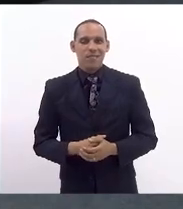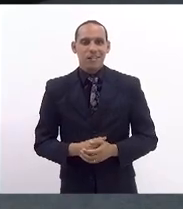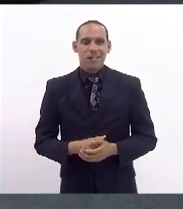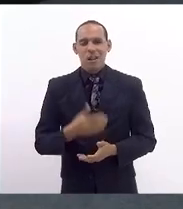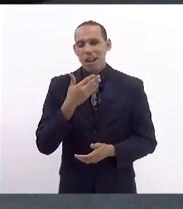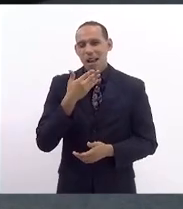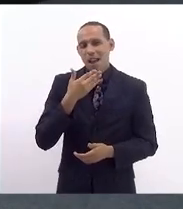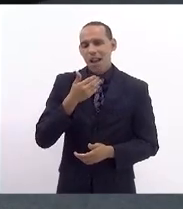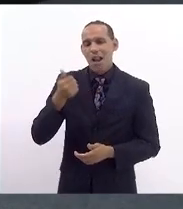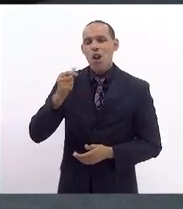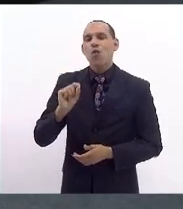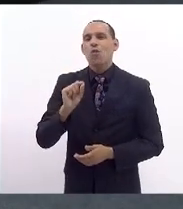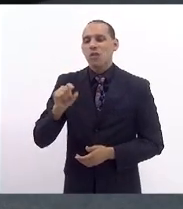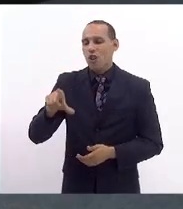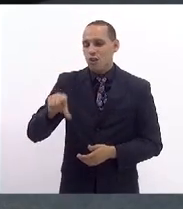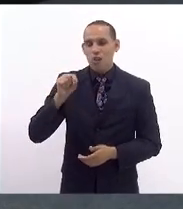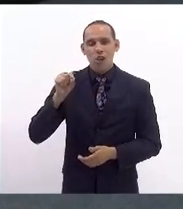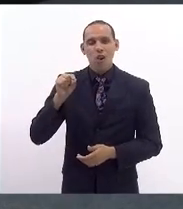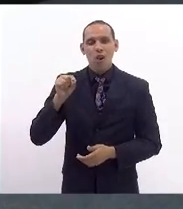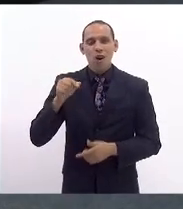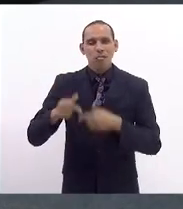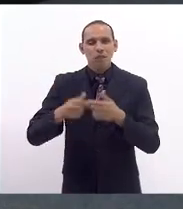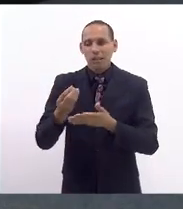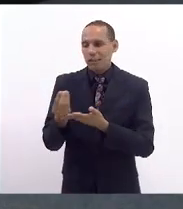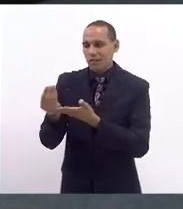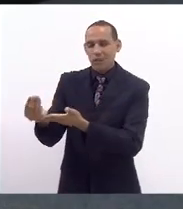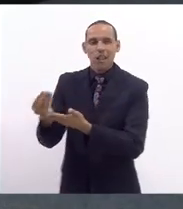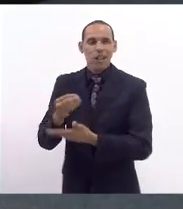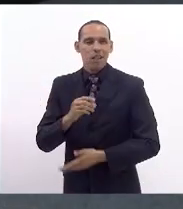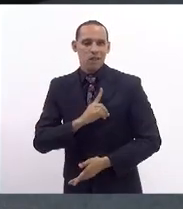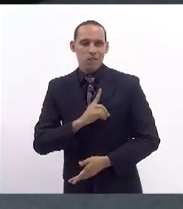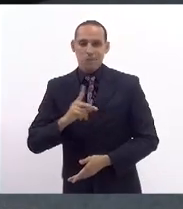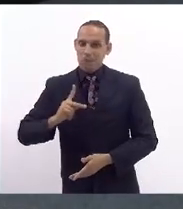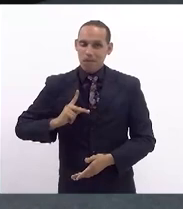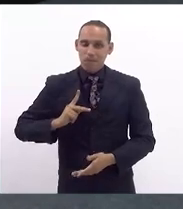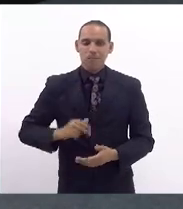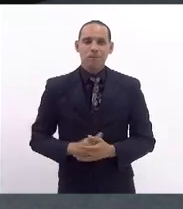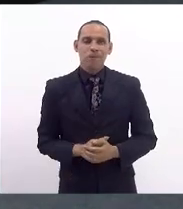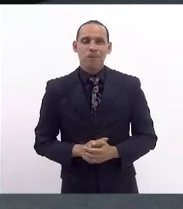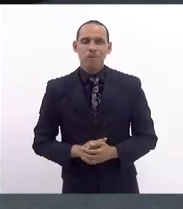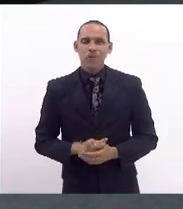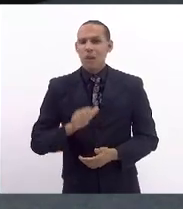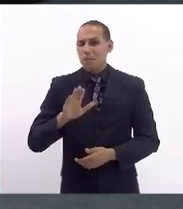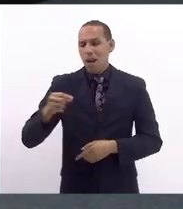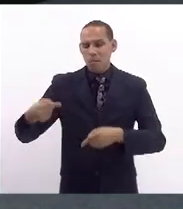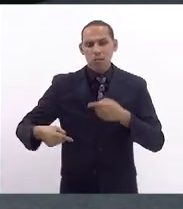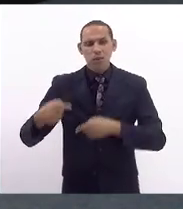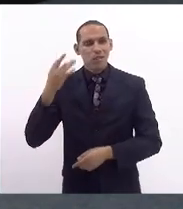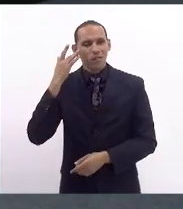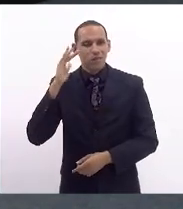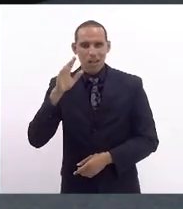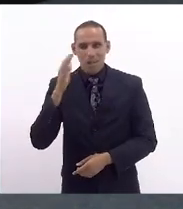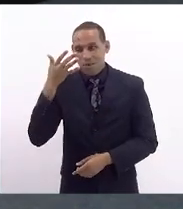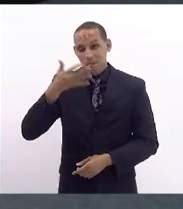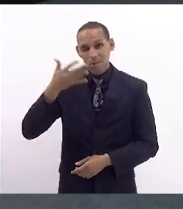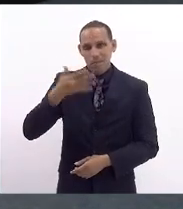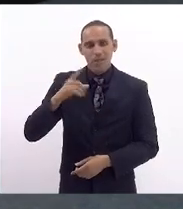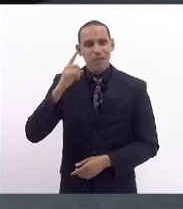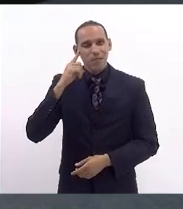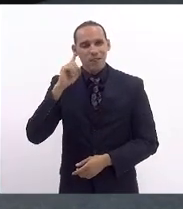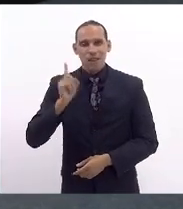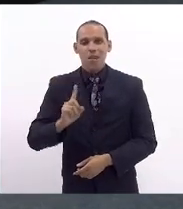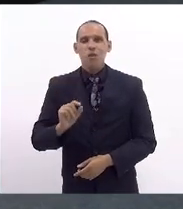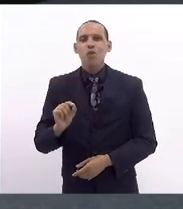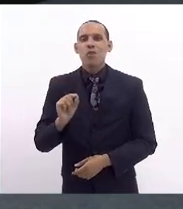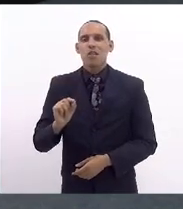optou por delegar essa função a Defensoria Pública mas o que é política não previu é que